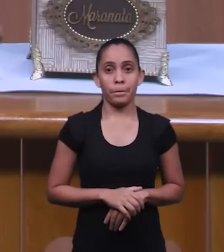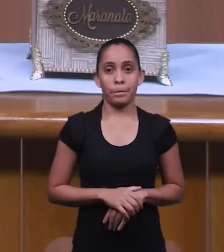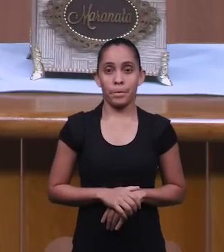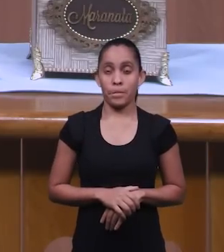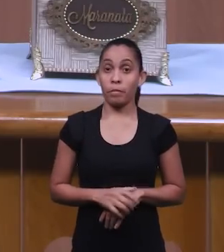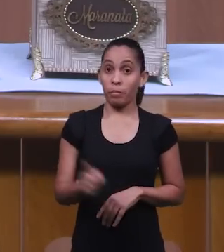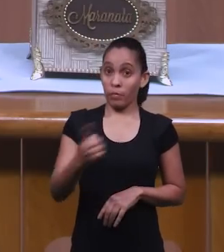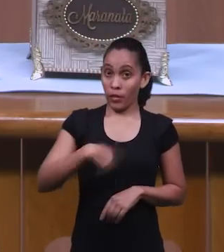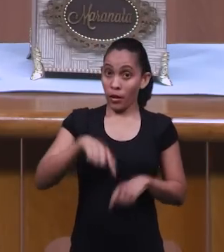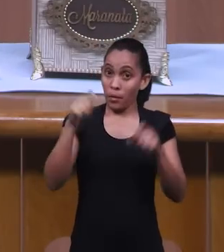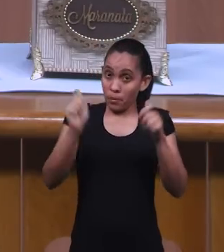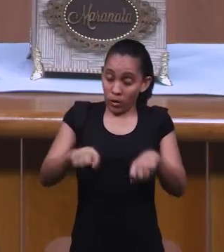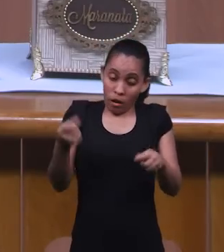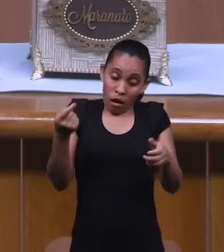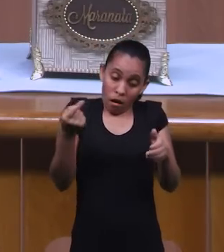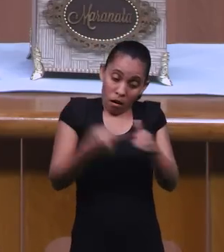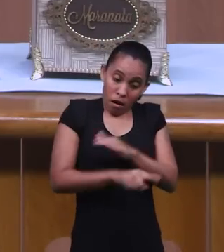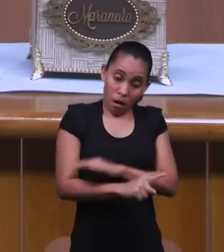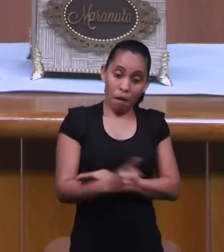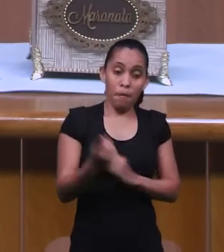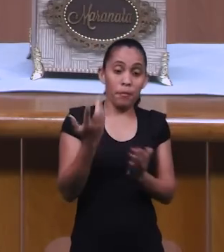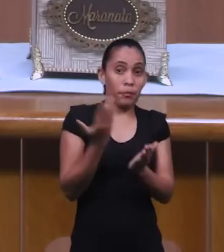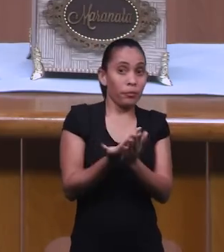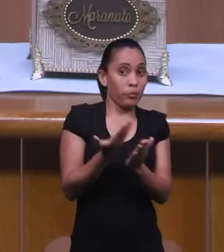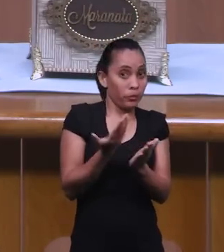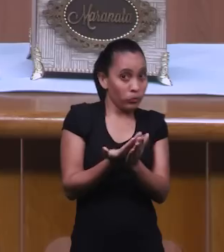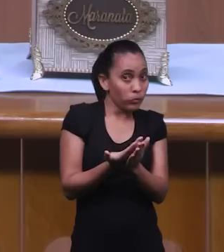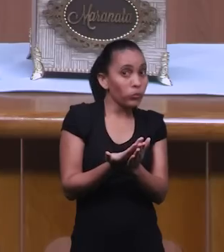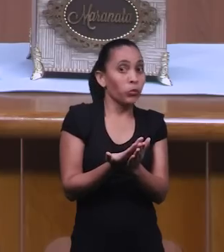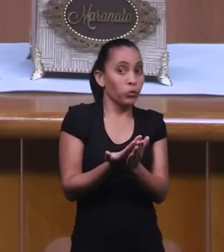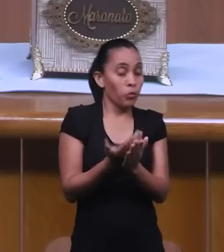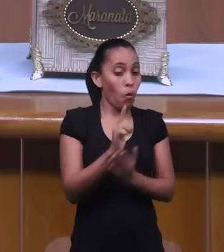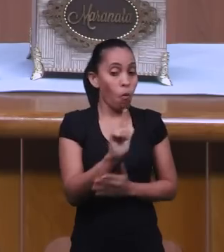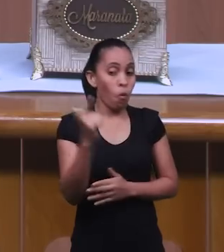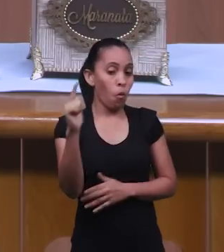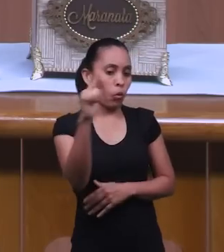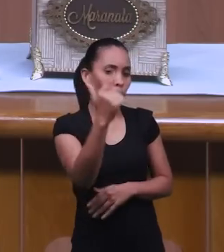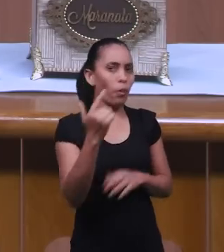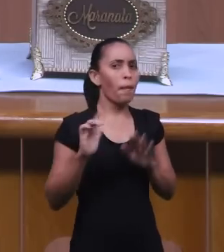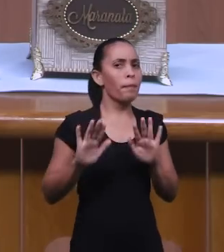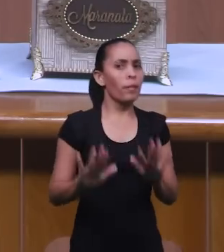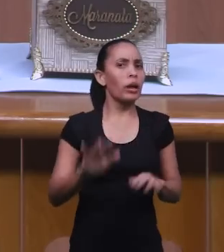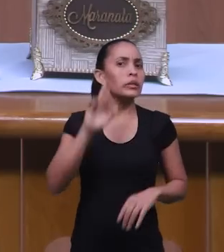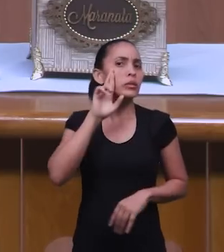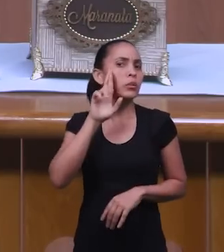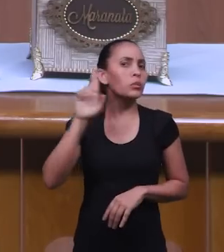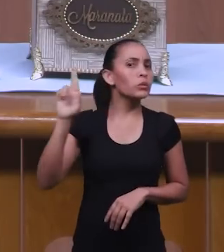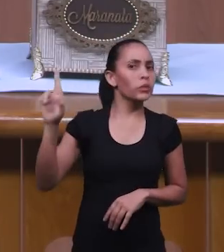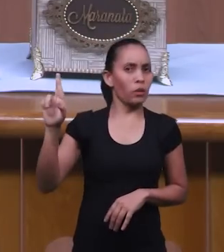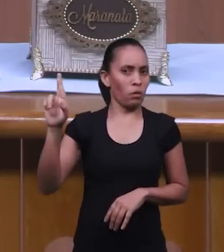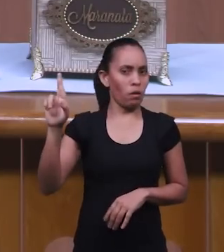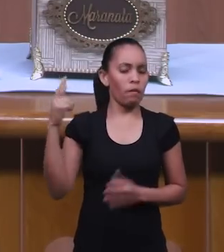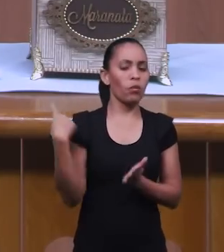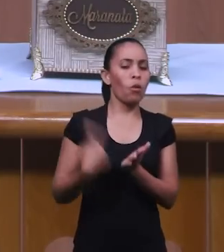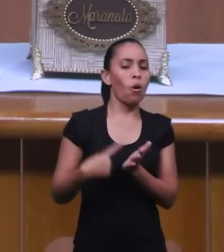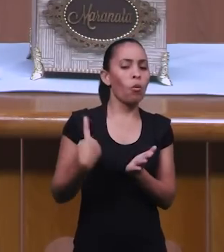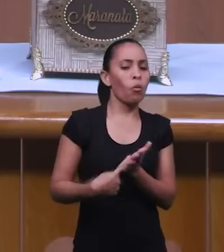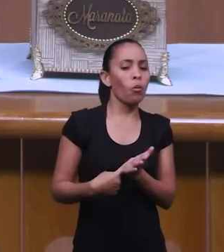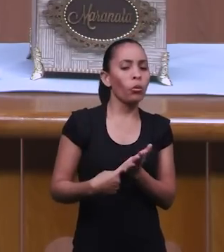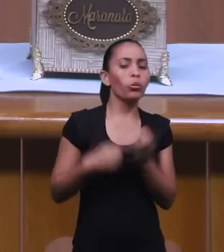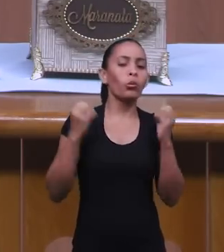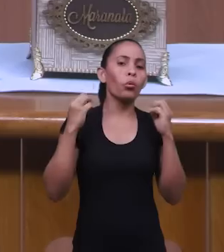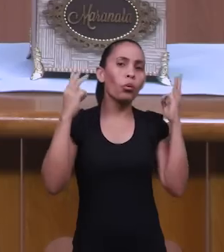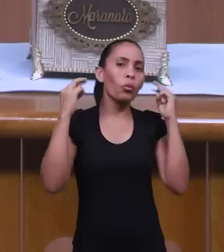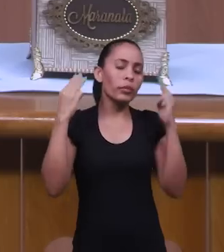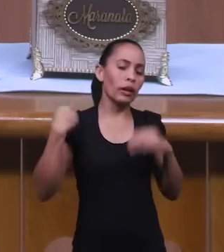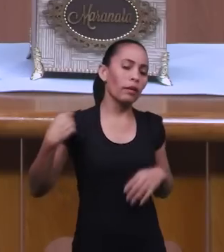e poderá ser aprofundado depois em outros estudos. Mas o Senhor fez o primeiro acordo com Moisés. Moisés